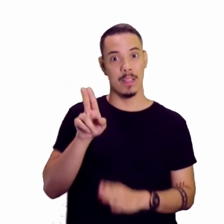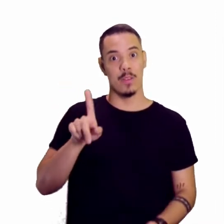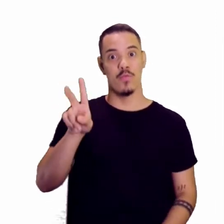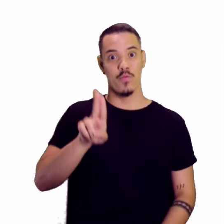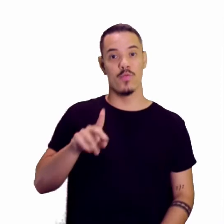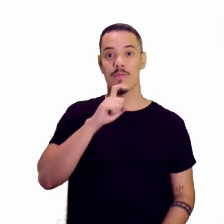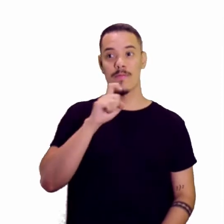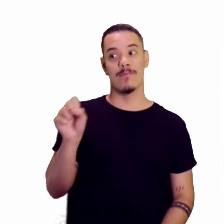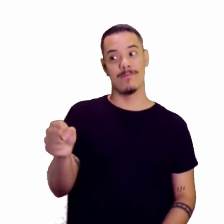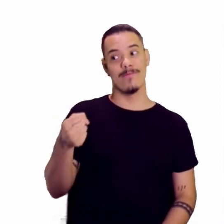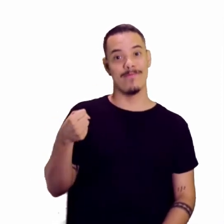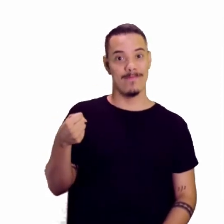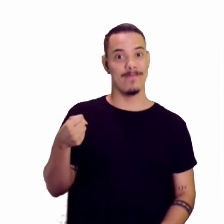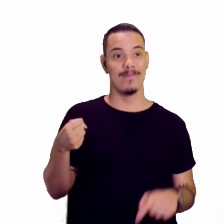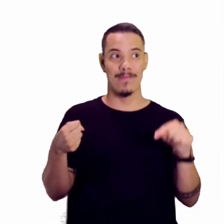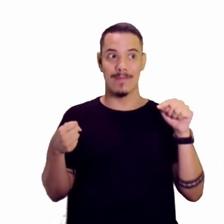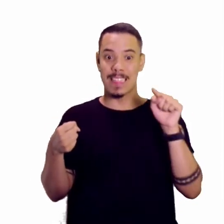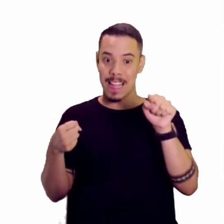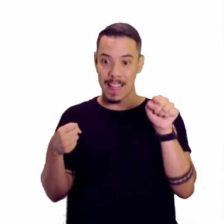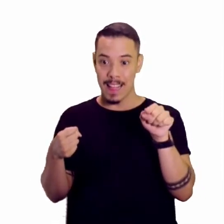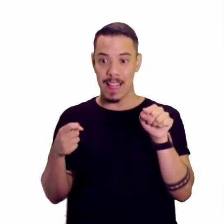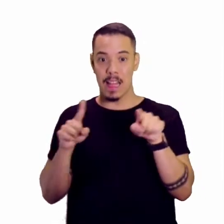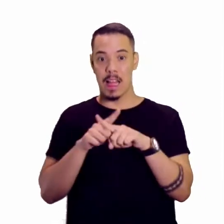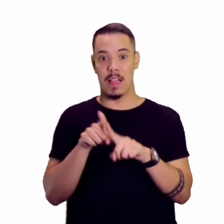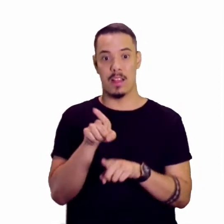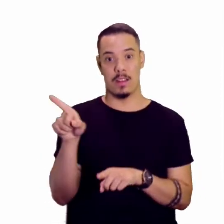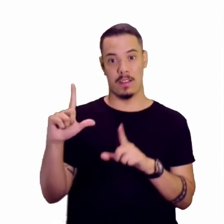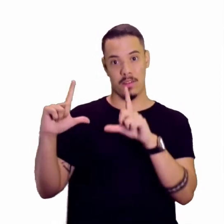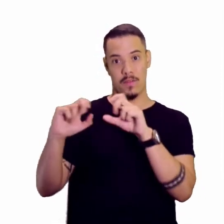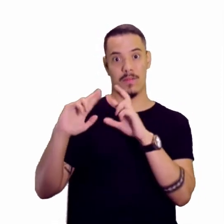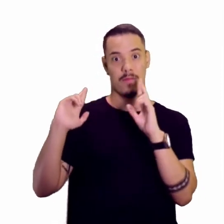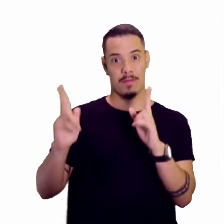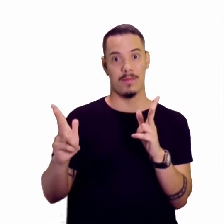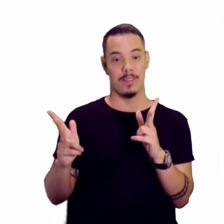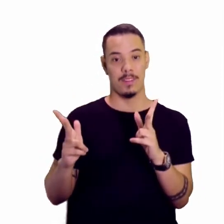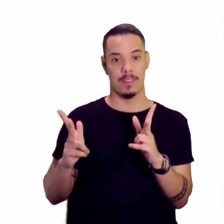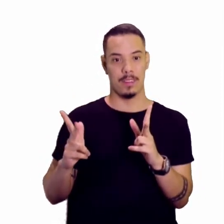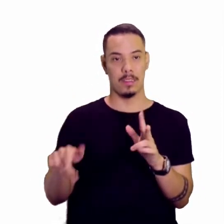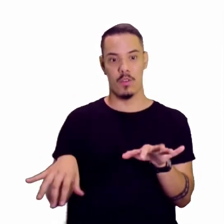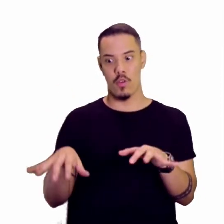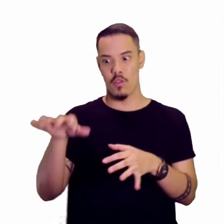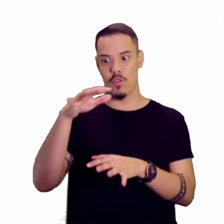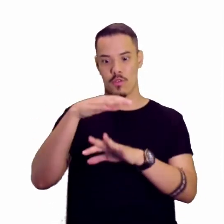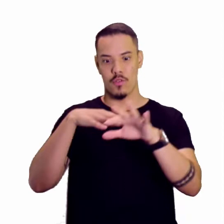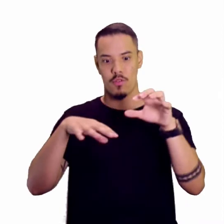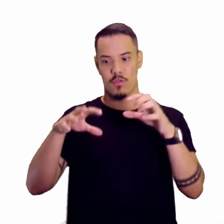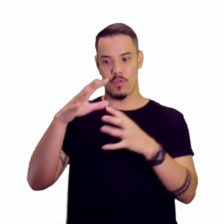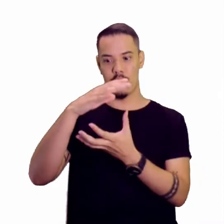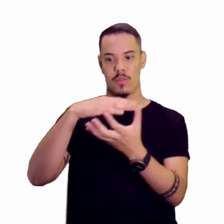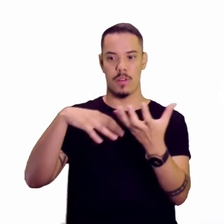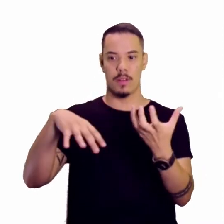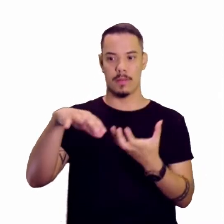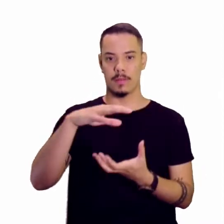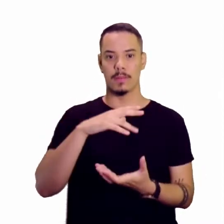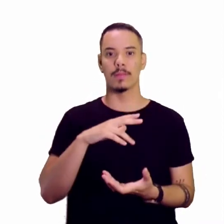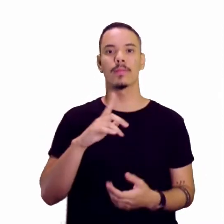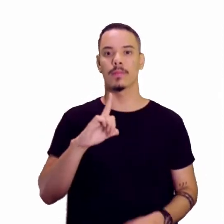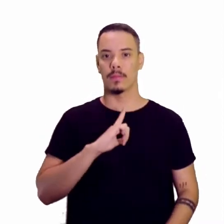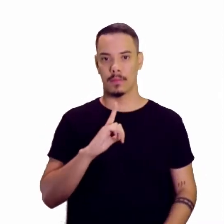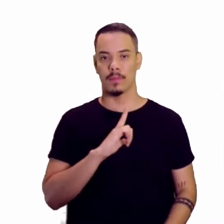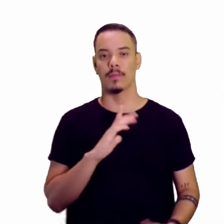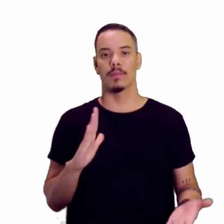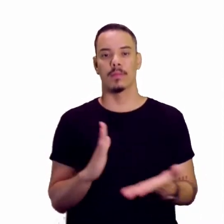dizer que esteja uma estação espacial. Pode estar numa aqui na Terra também. Existem estações aqui para fazer treinamento,